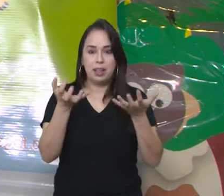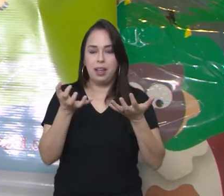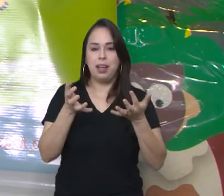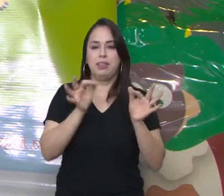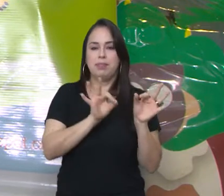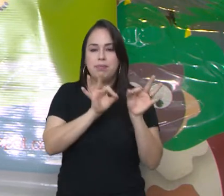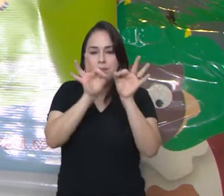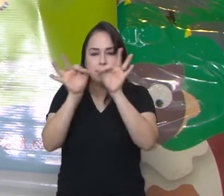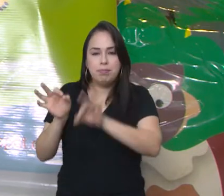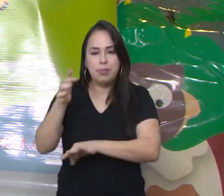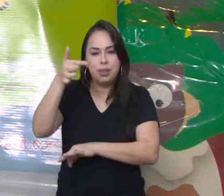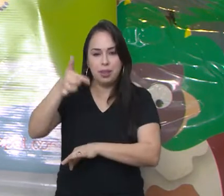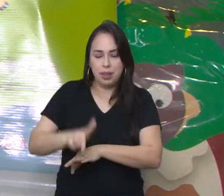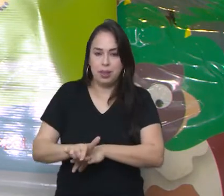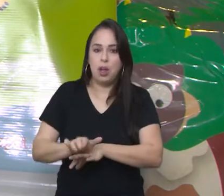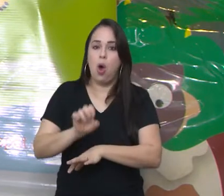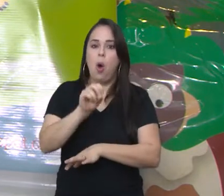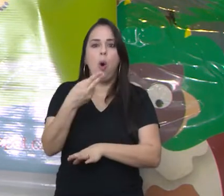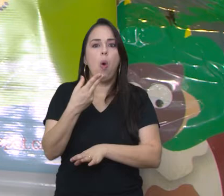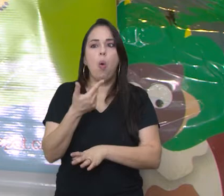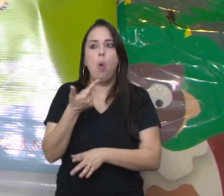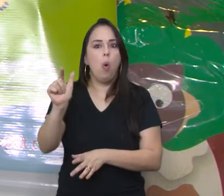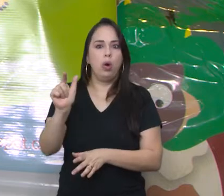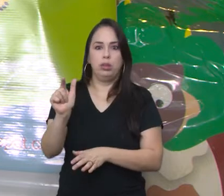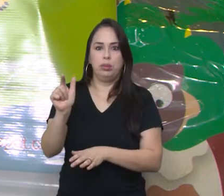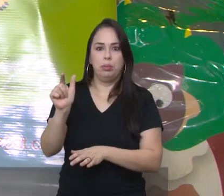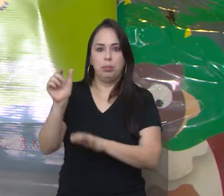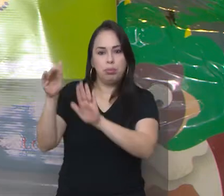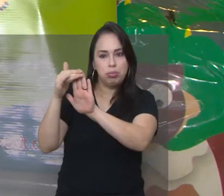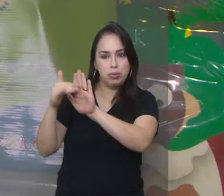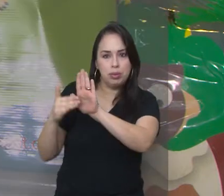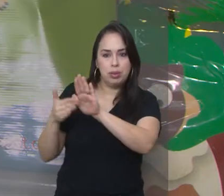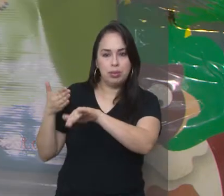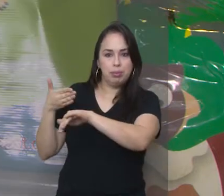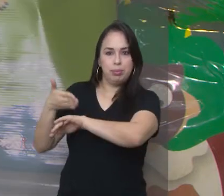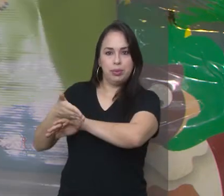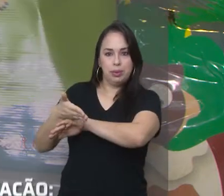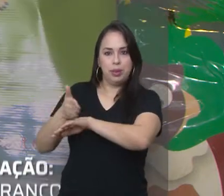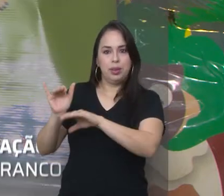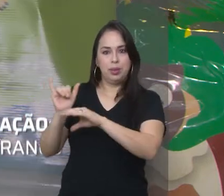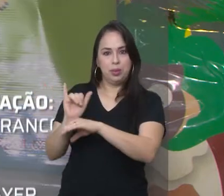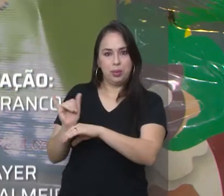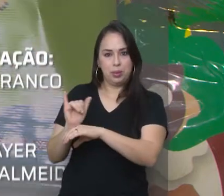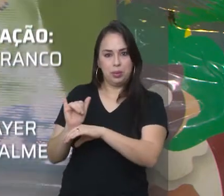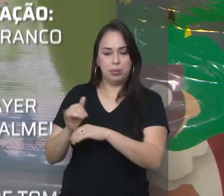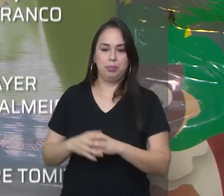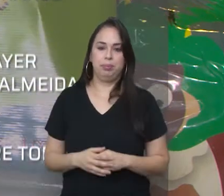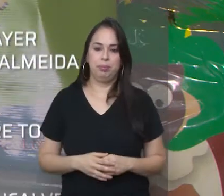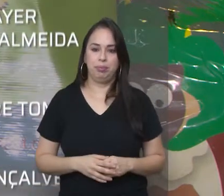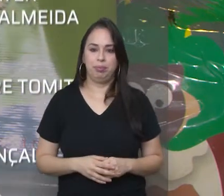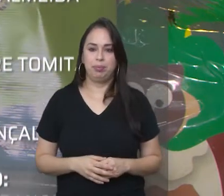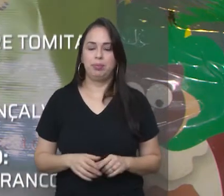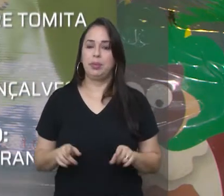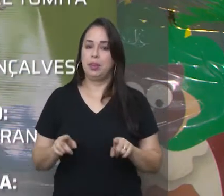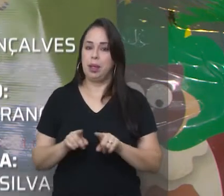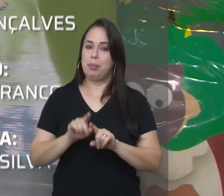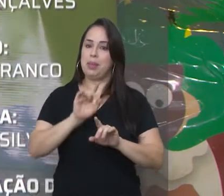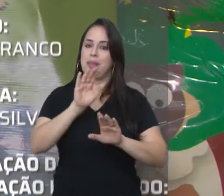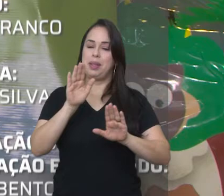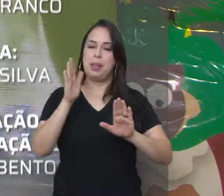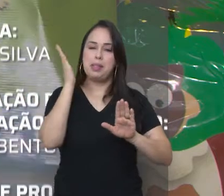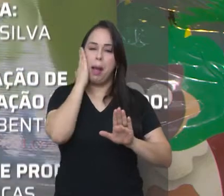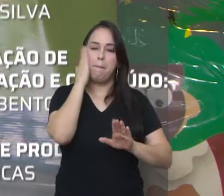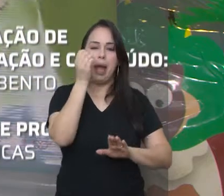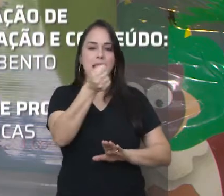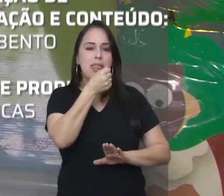aqui. Se você quiser assistir novamente esse programa ou qualquer outro, acessa o canal da TV Câmara no YouTube. E para ficar por dentro